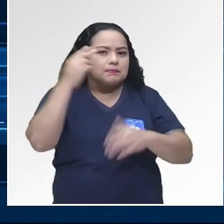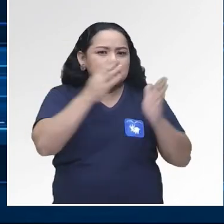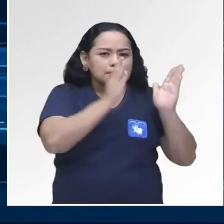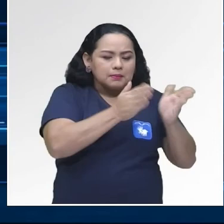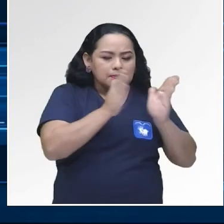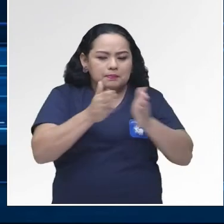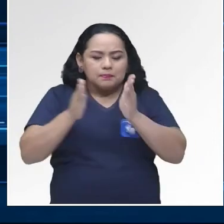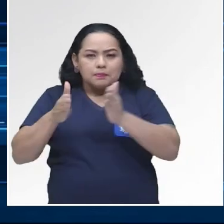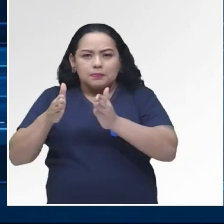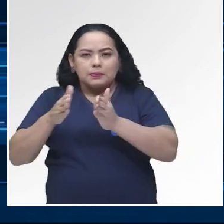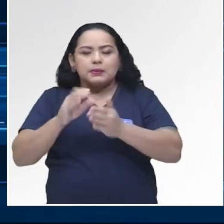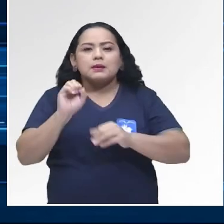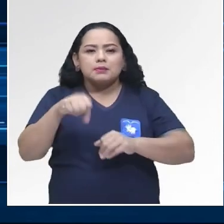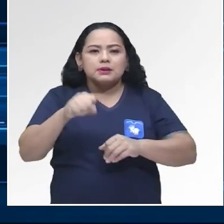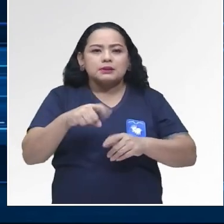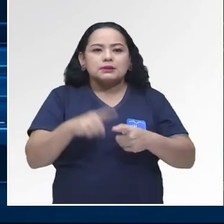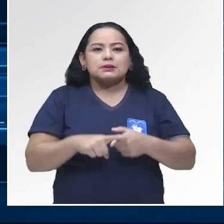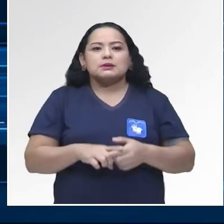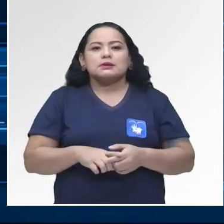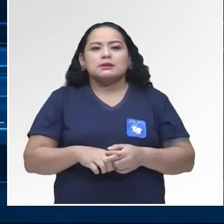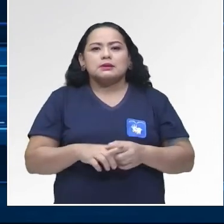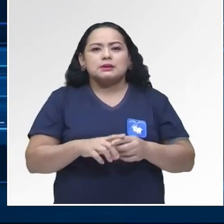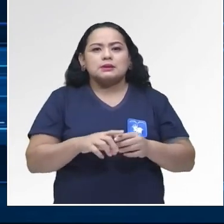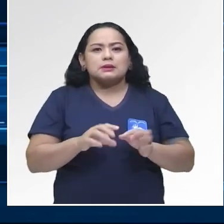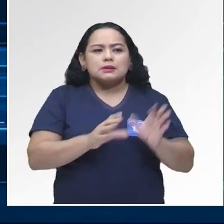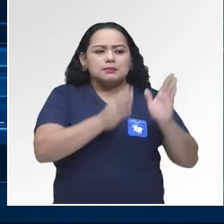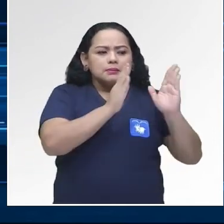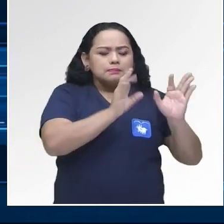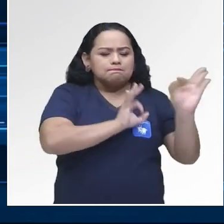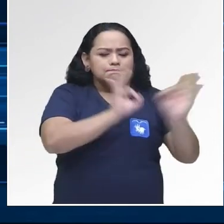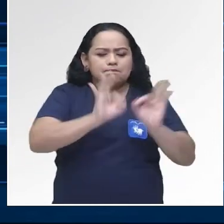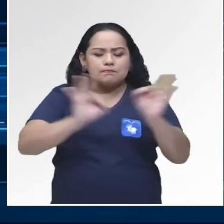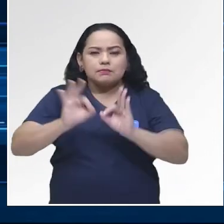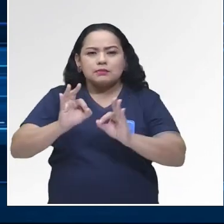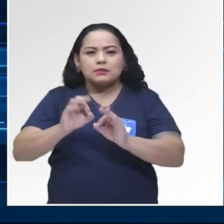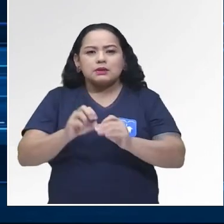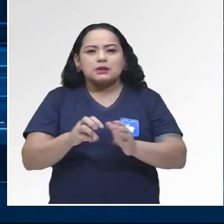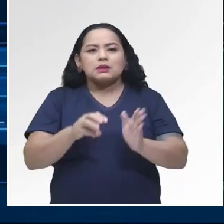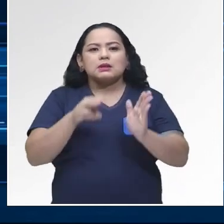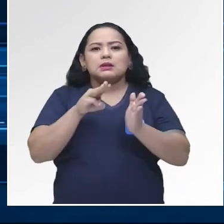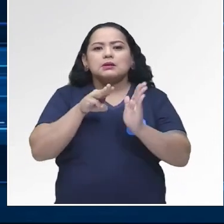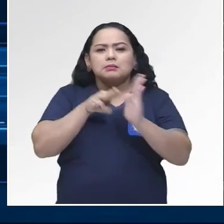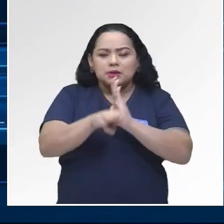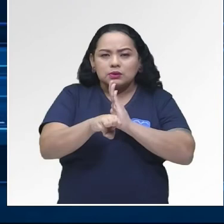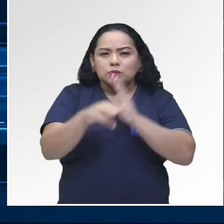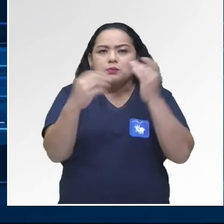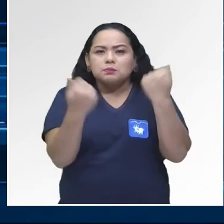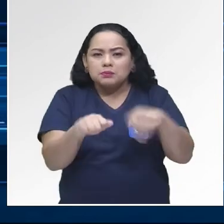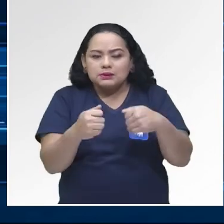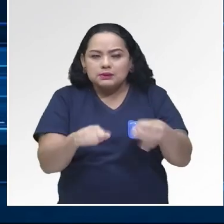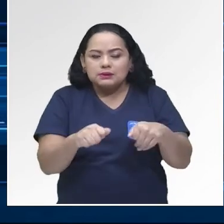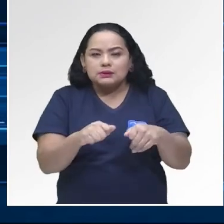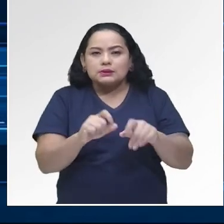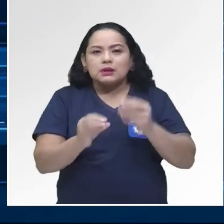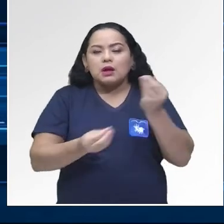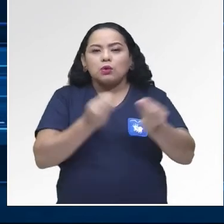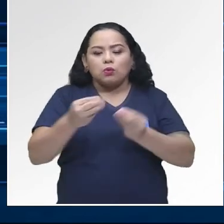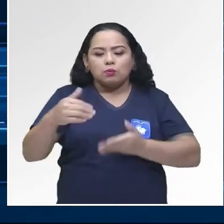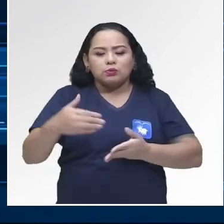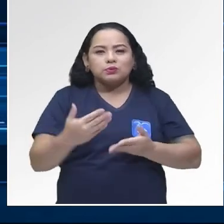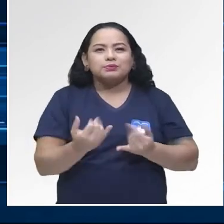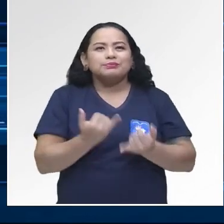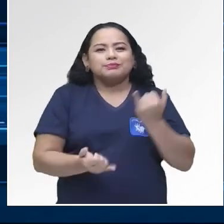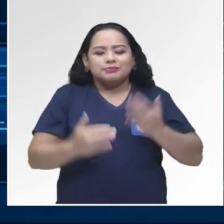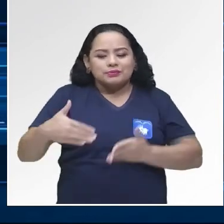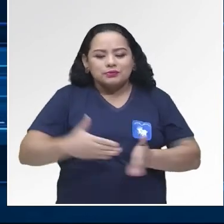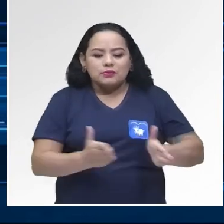ordenados, sistematizar as ideias. Ele é metódico, ele precisa de um método, ou seja, um caminho que ele vai